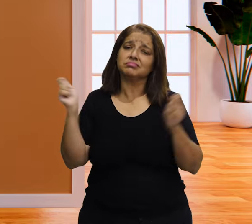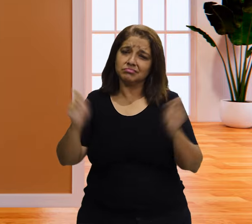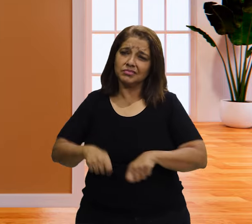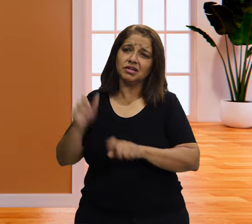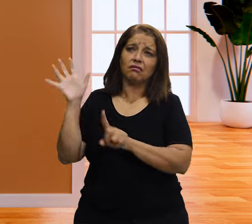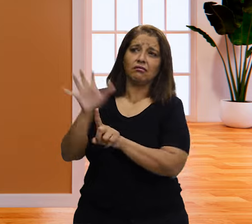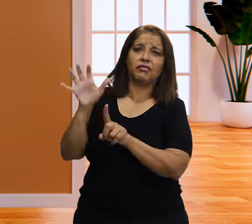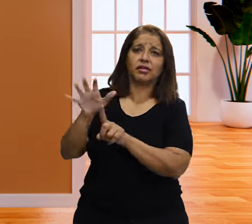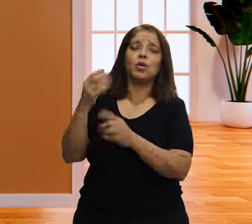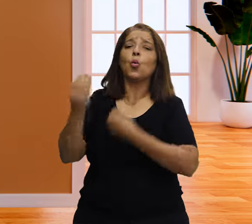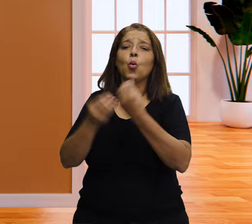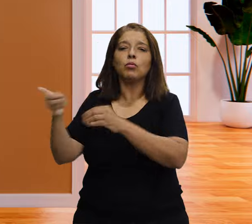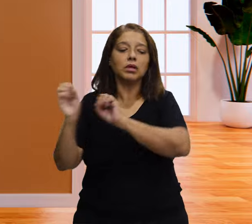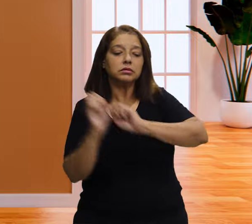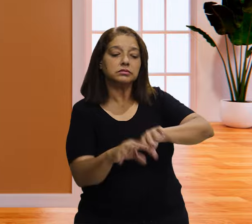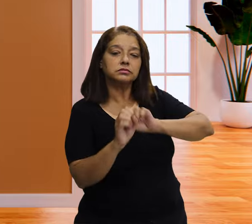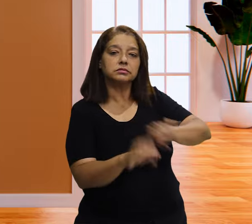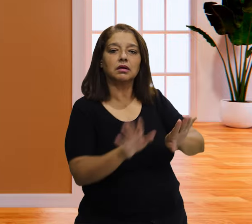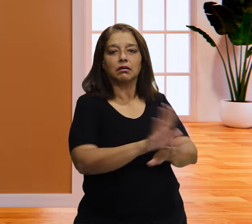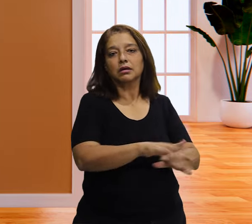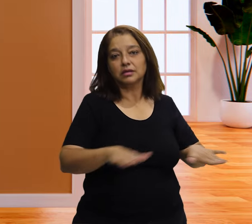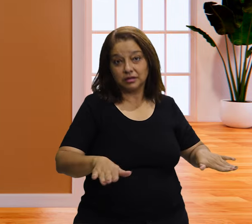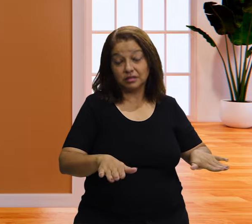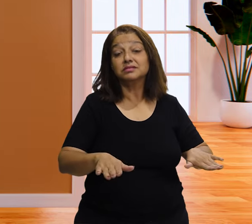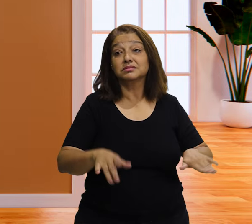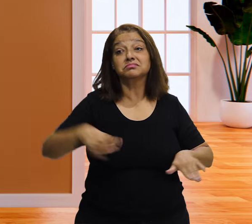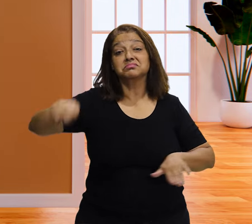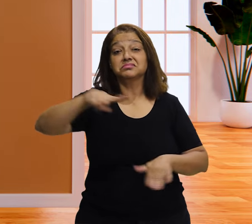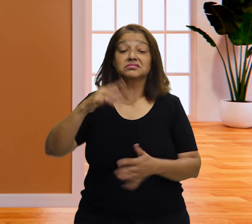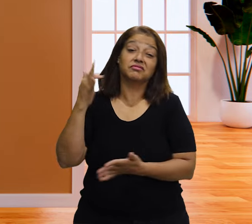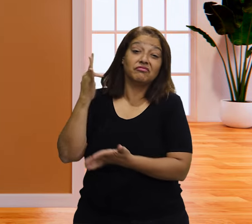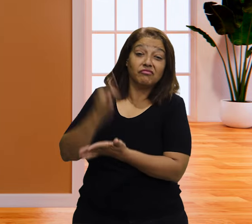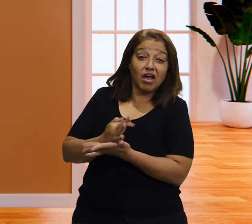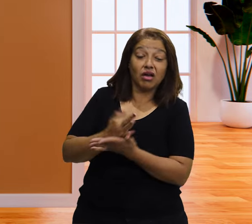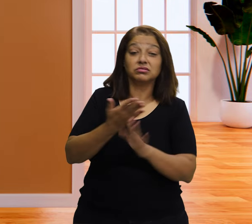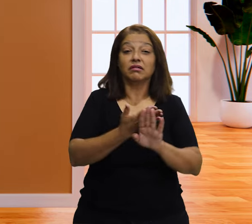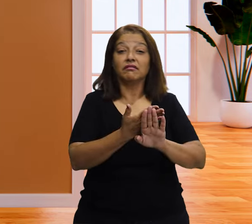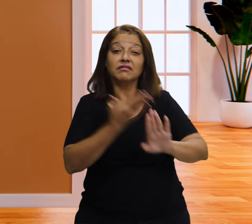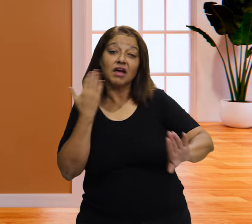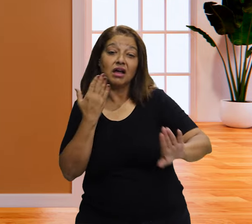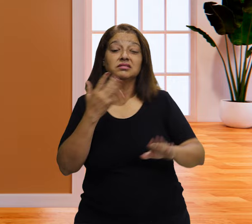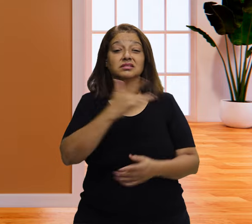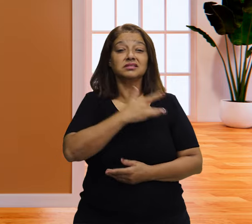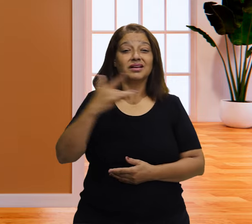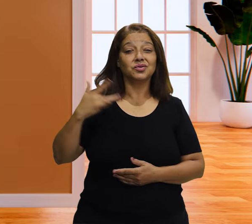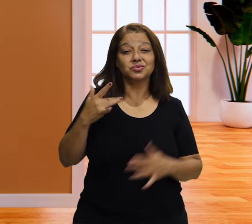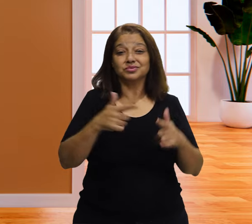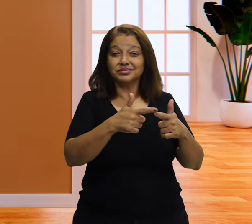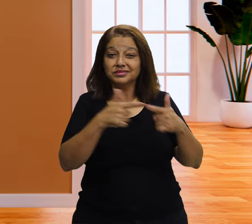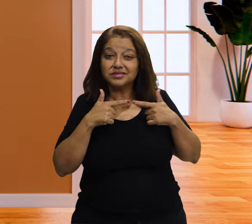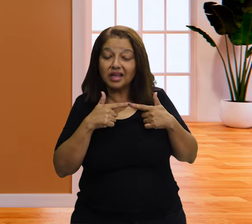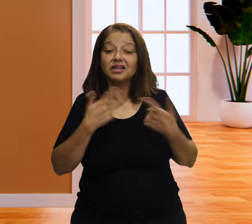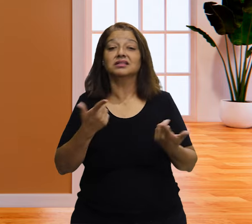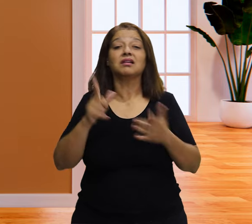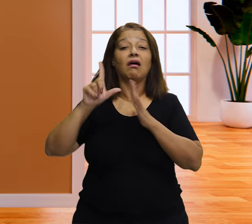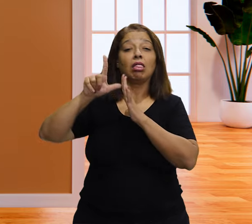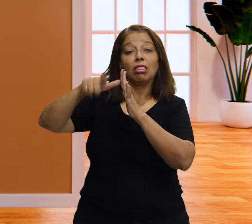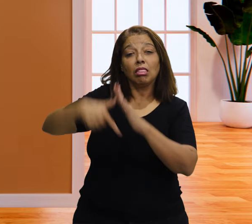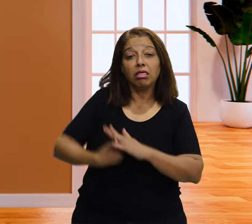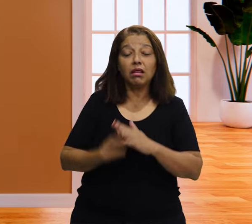assiduidade dos educadores, com afastamentos por questões de saúde, atrasos na elaboração e entrega de